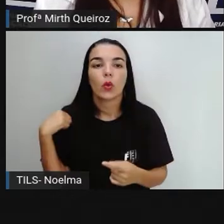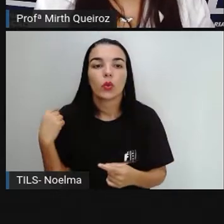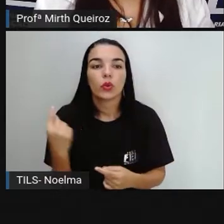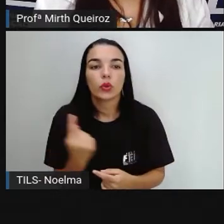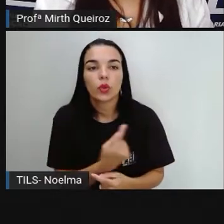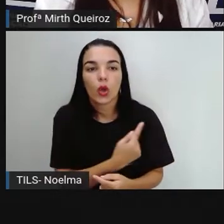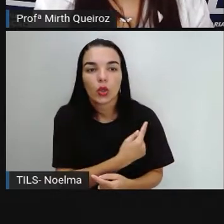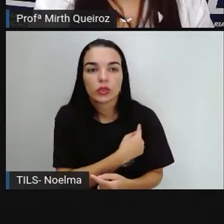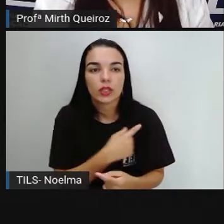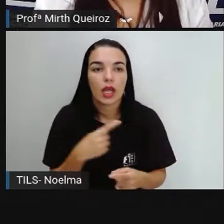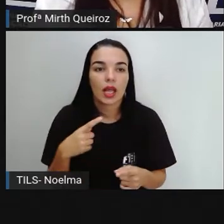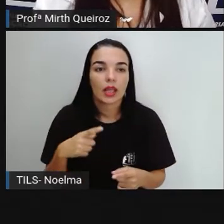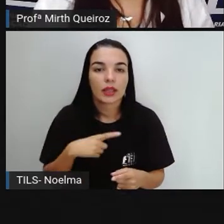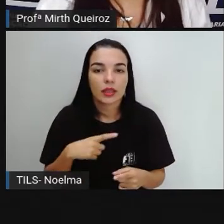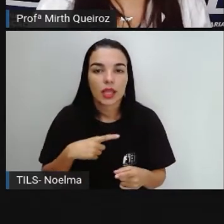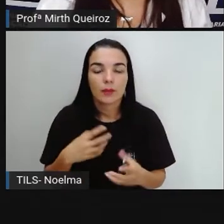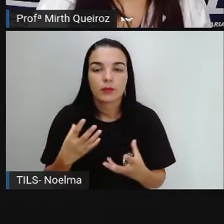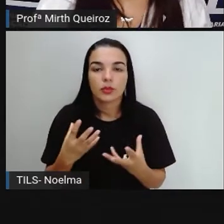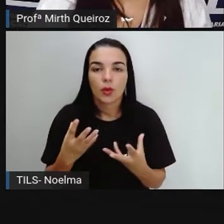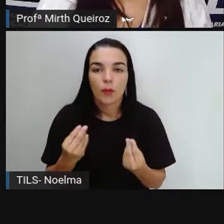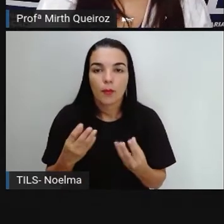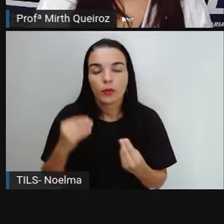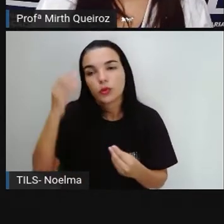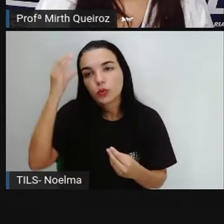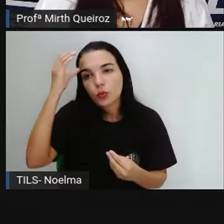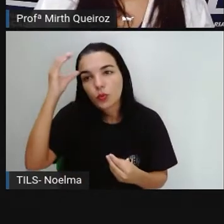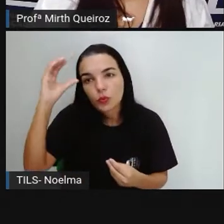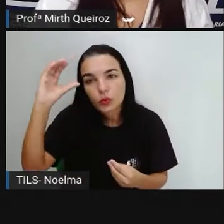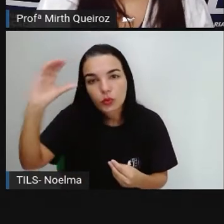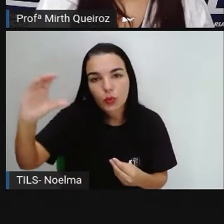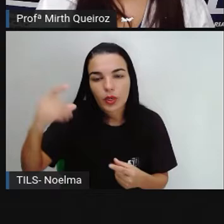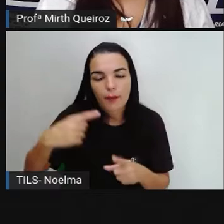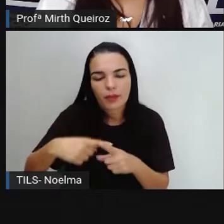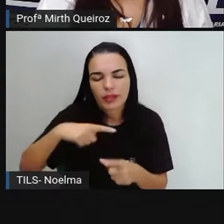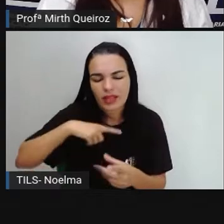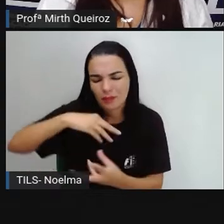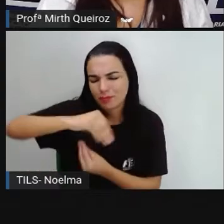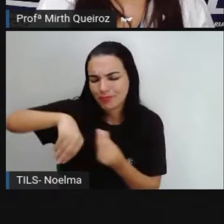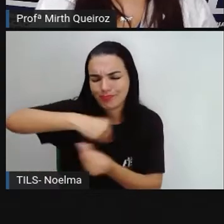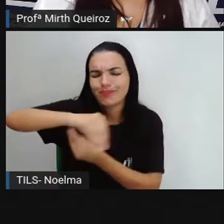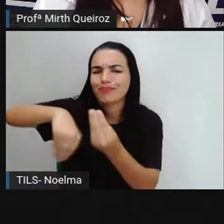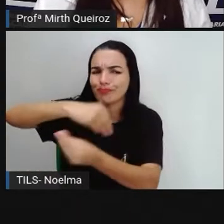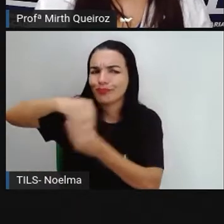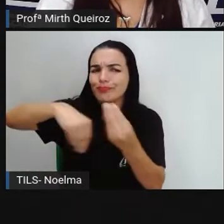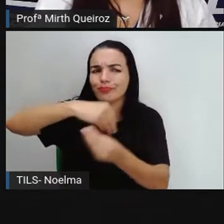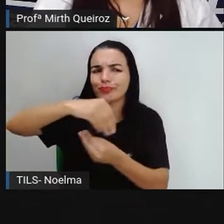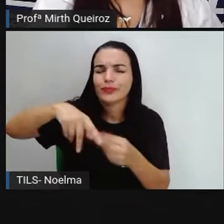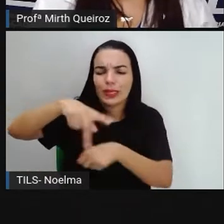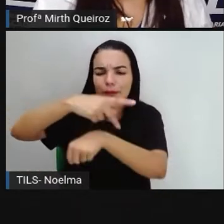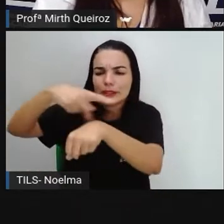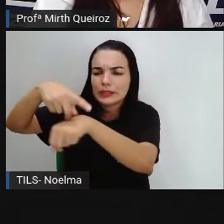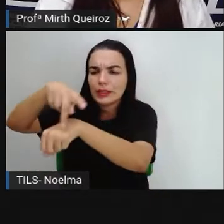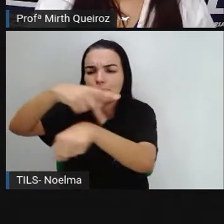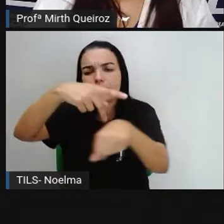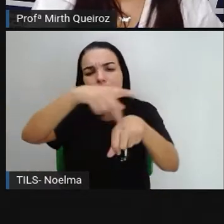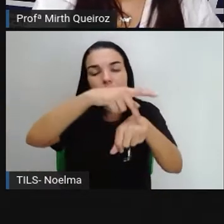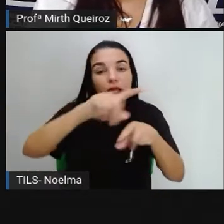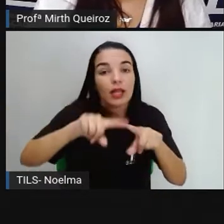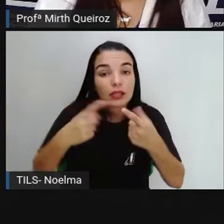que o Brasil é um país multicultural, porque vai misturar aí várias culturas, e essas culturas elas vão